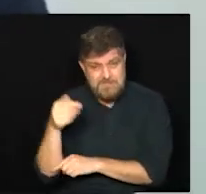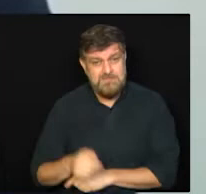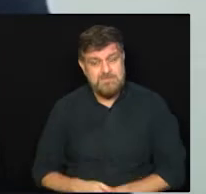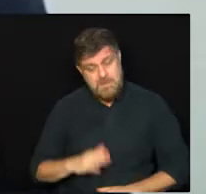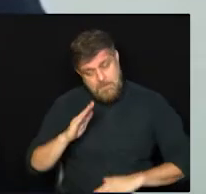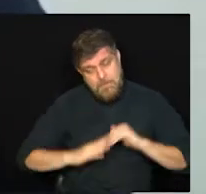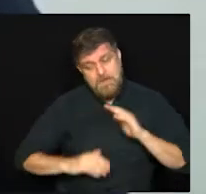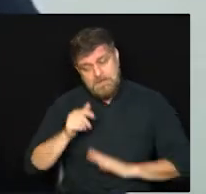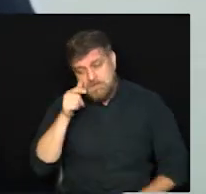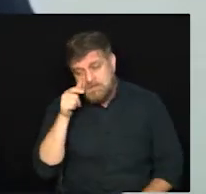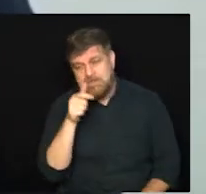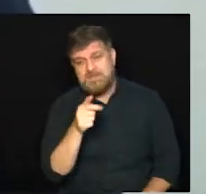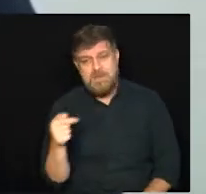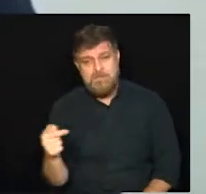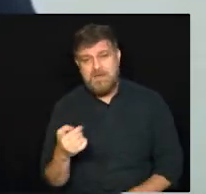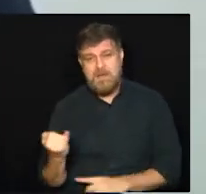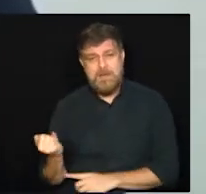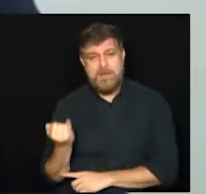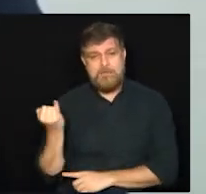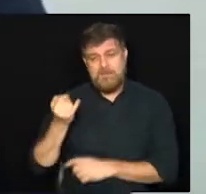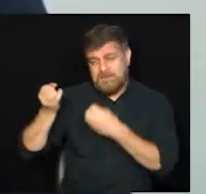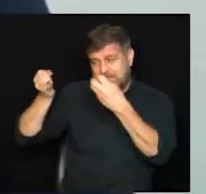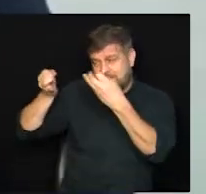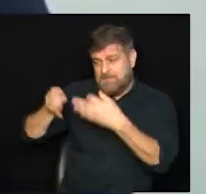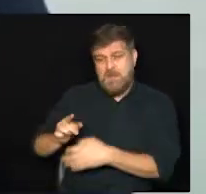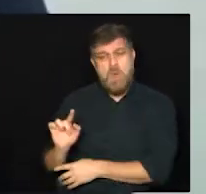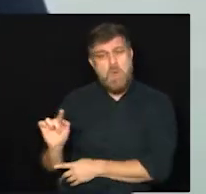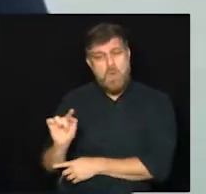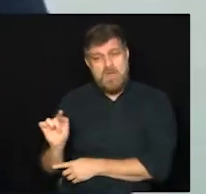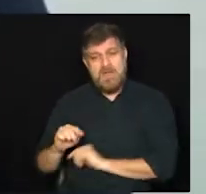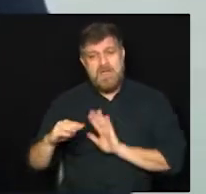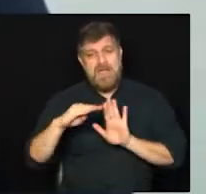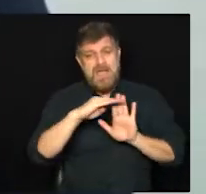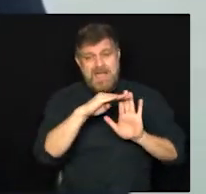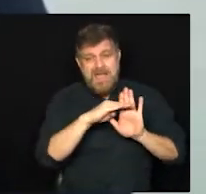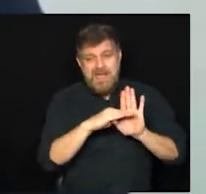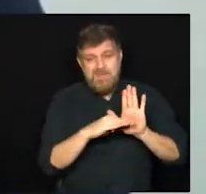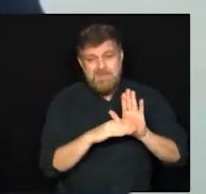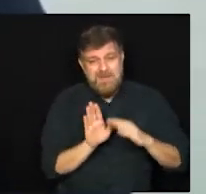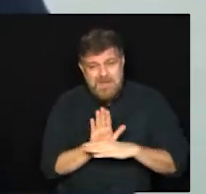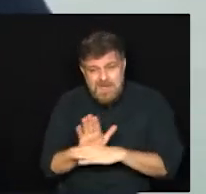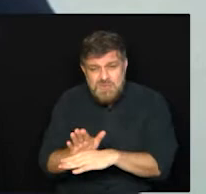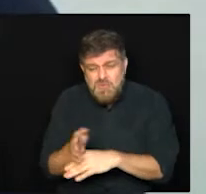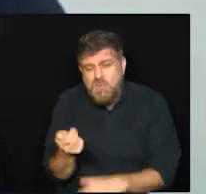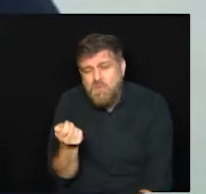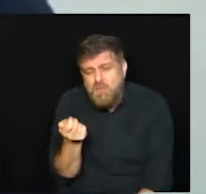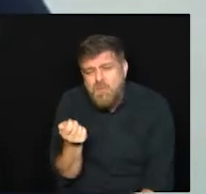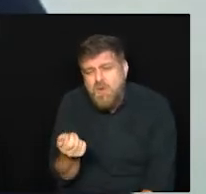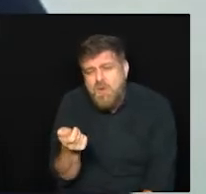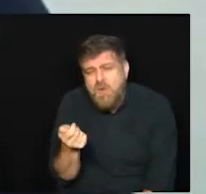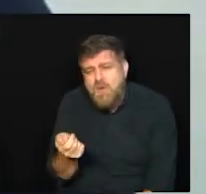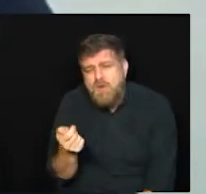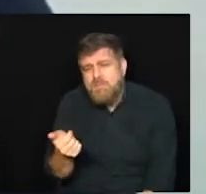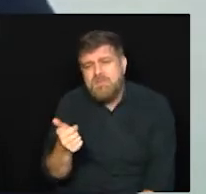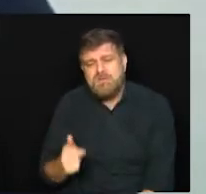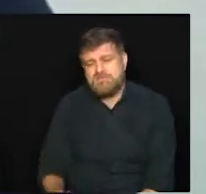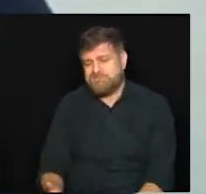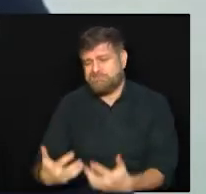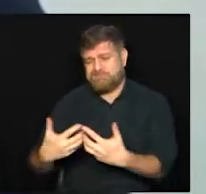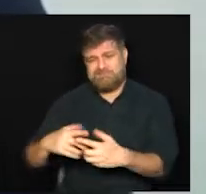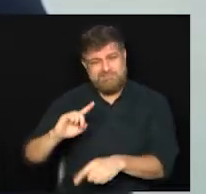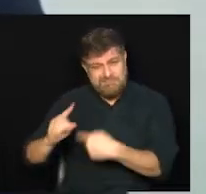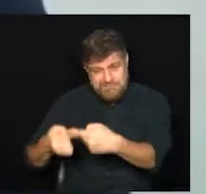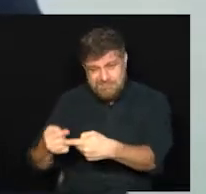interessante, mas é importante que se fale que ele é um programa de baixo impacto. Infelizmente, essa é a verdade do PERS. É um